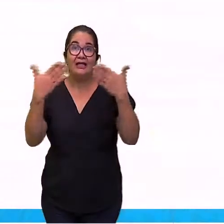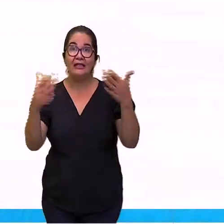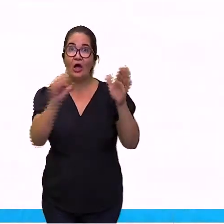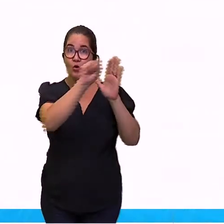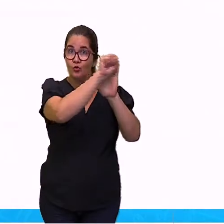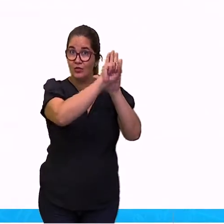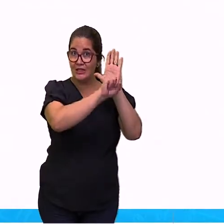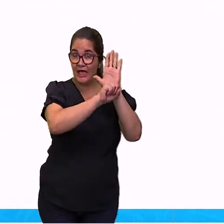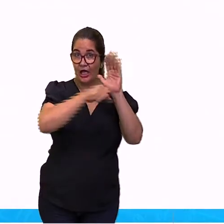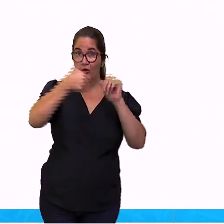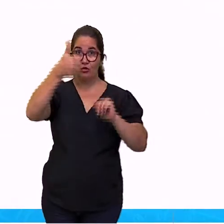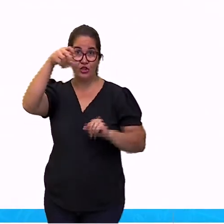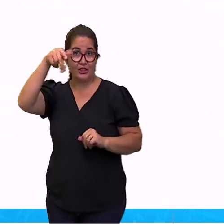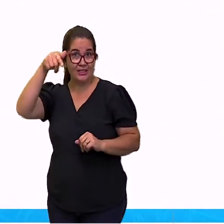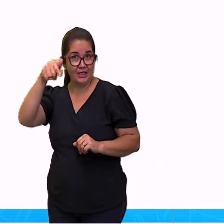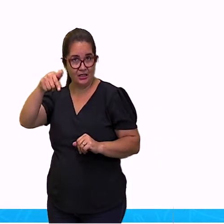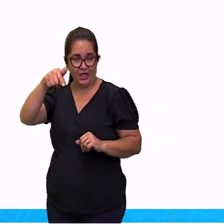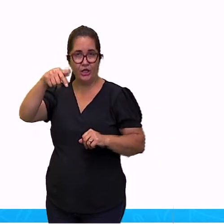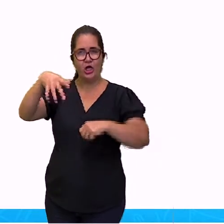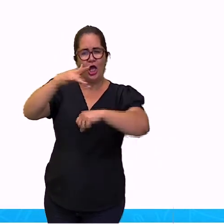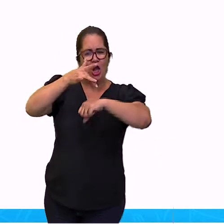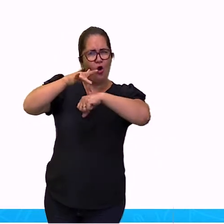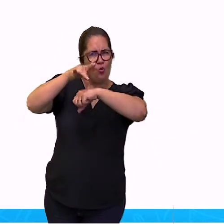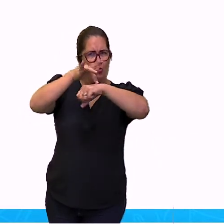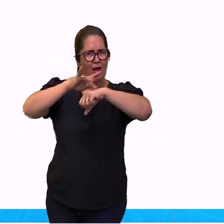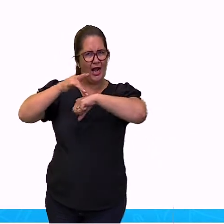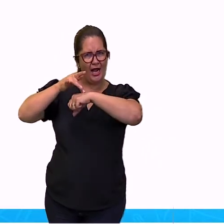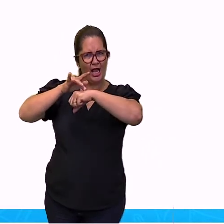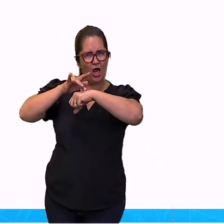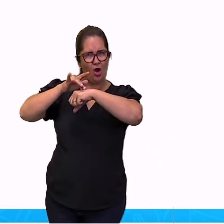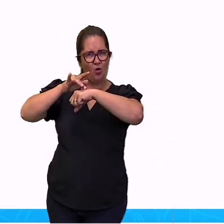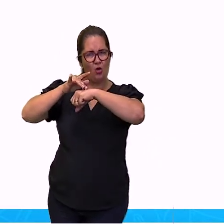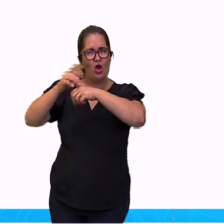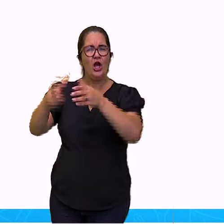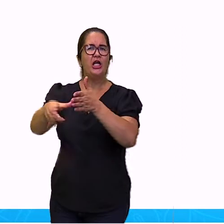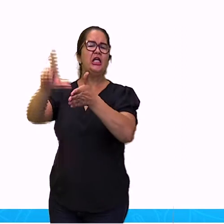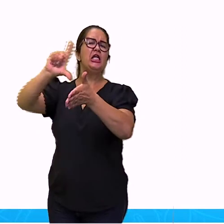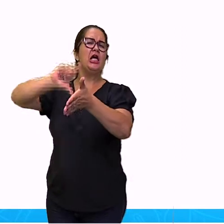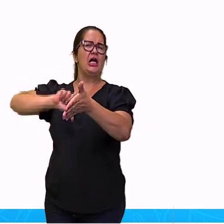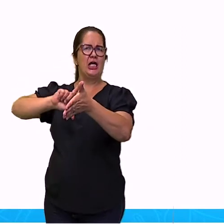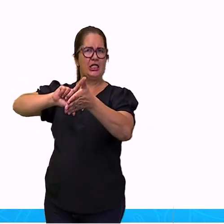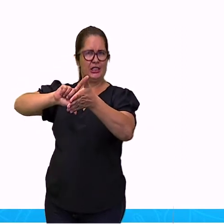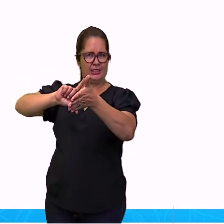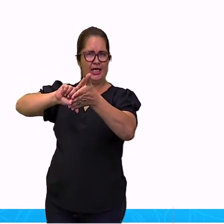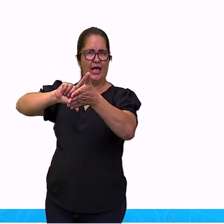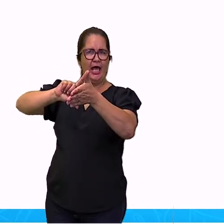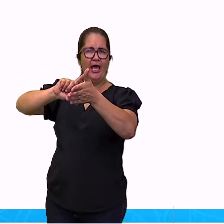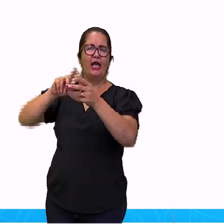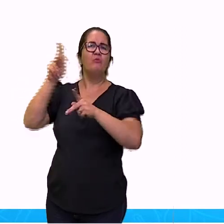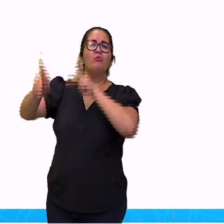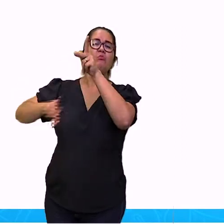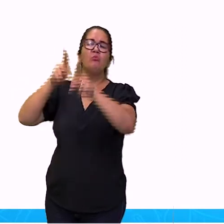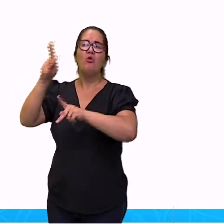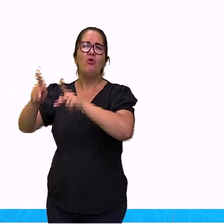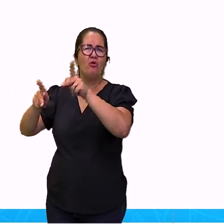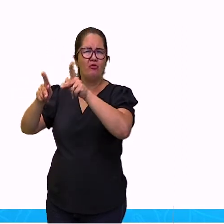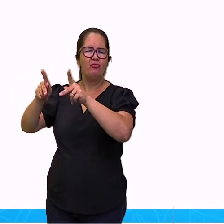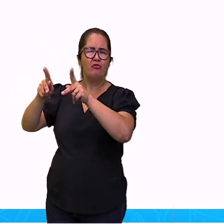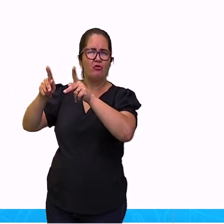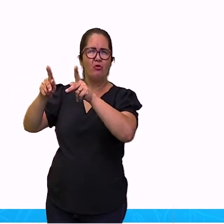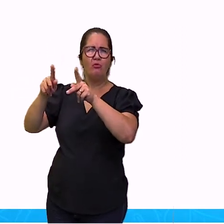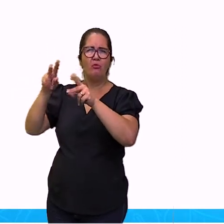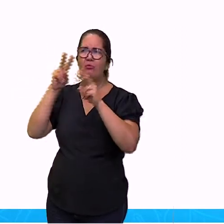século XVII, o balé deixa de acontecer nos salões e passa a ocupar os palcos. E foi aí que surgiu, que começou